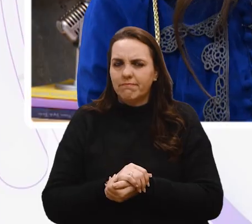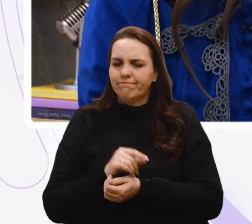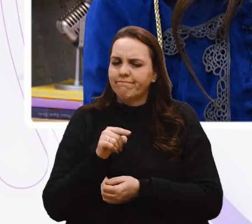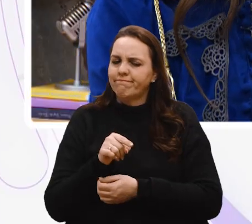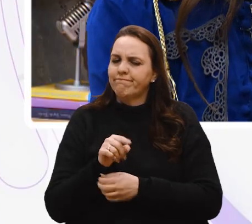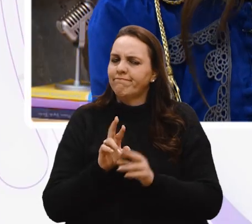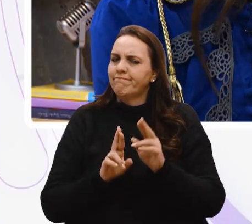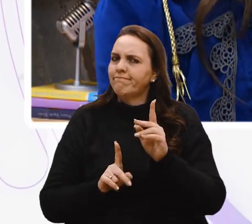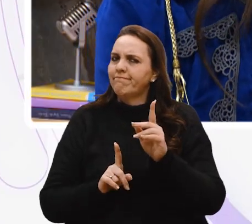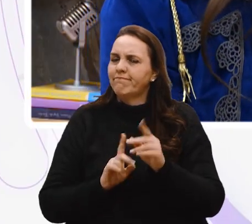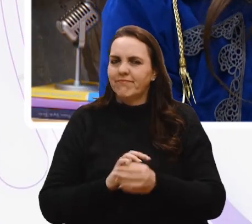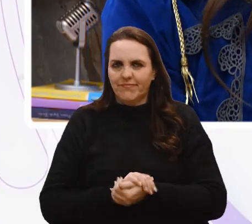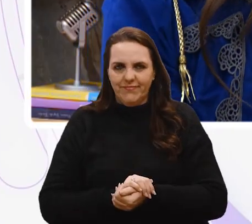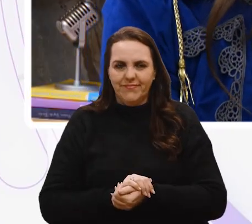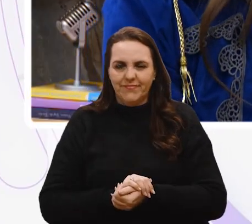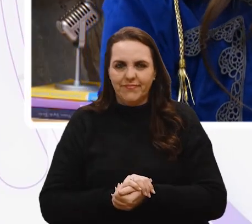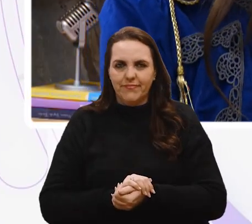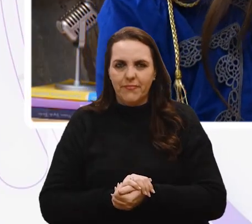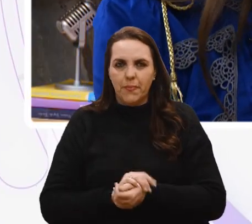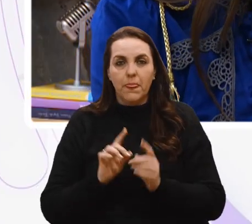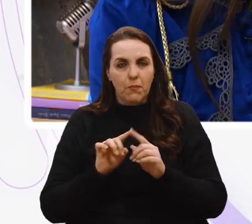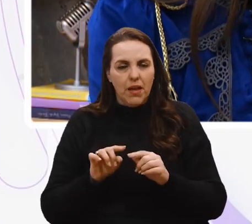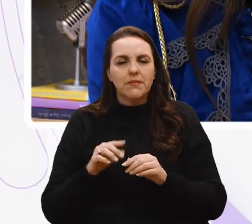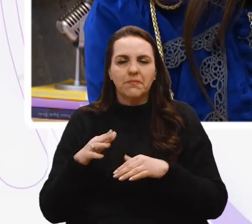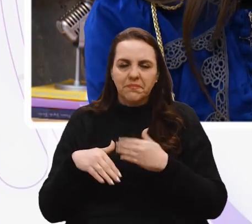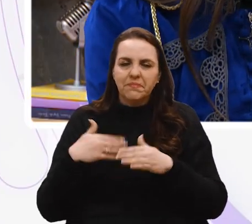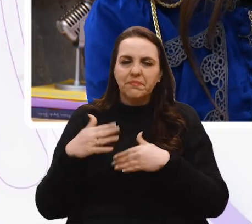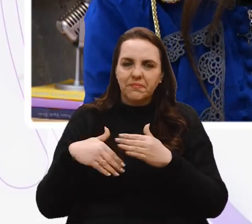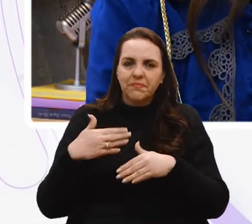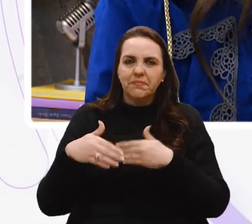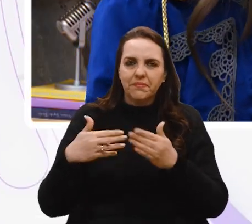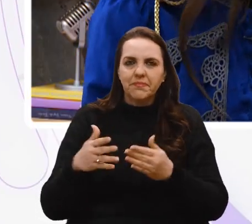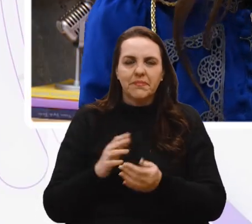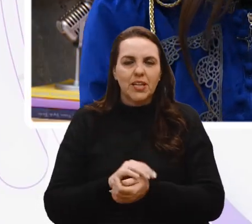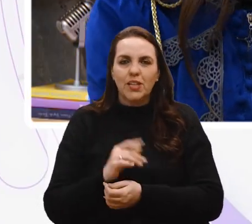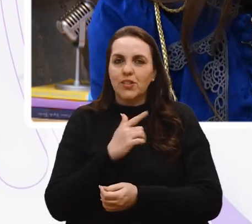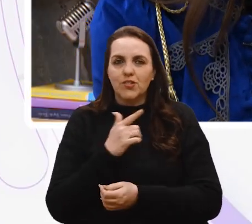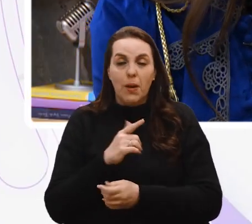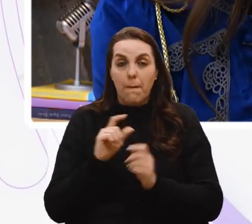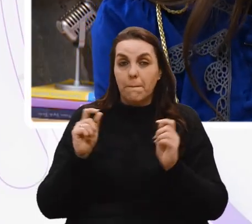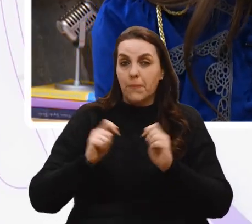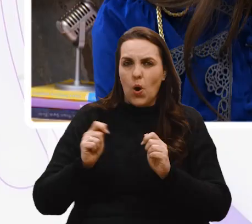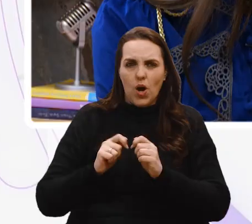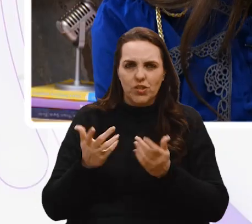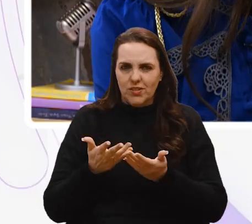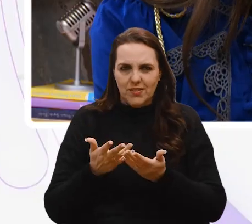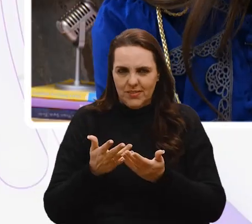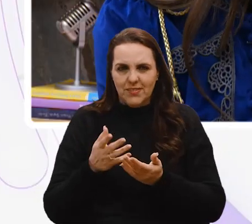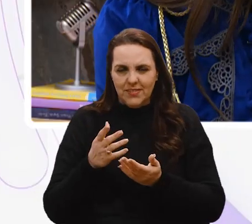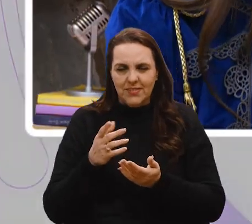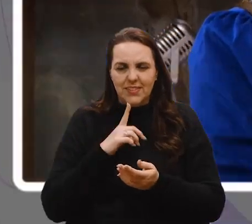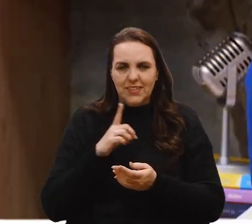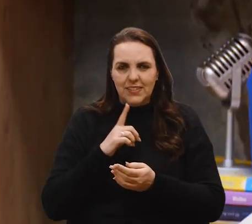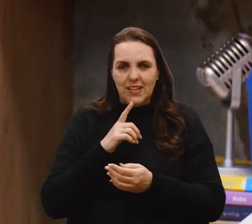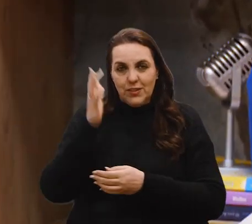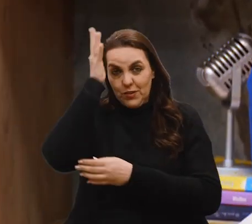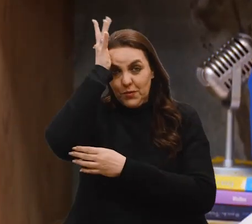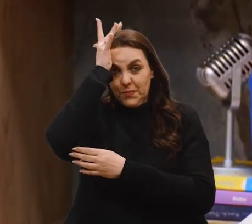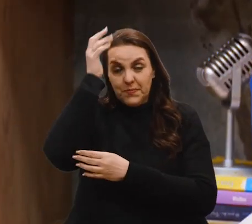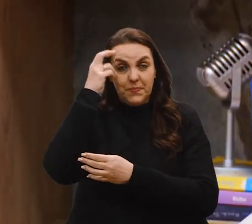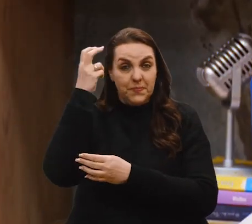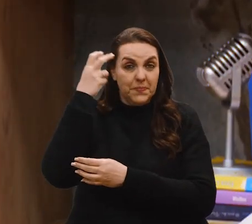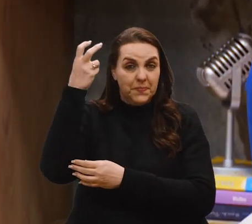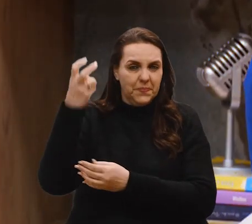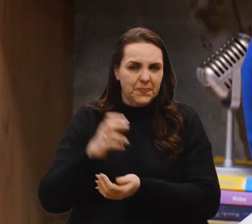tá diferente. Mas a gente foi deixando, né? Não tinha essa ideia de, ela pode ser superdotada. Mas quando eu estava no 8º, eu fui fazer um